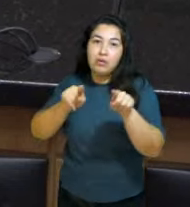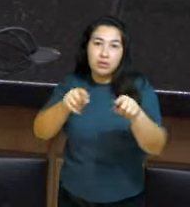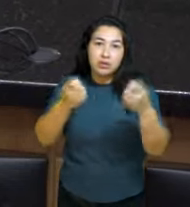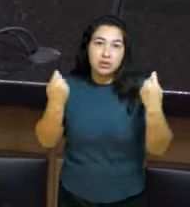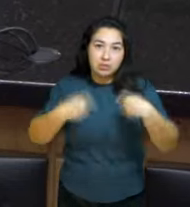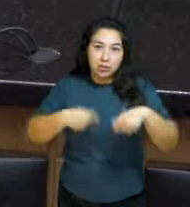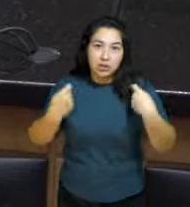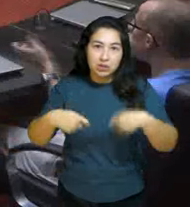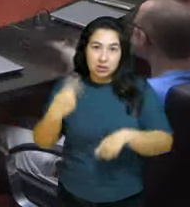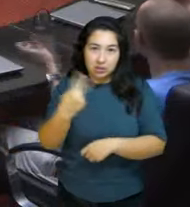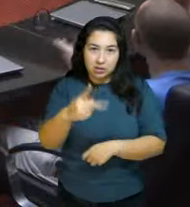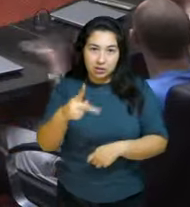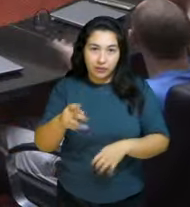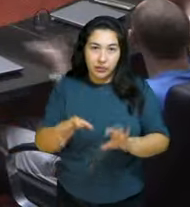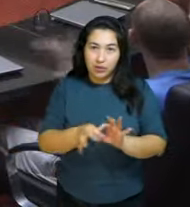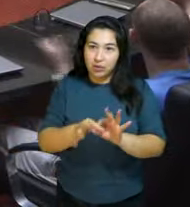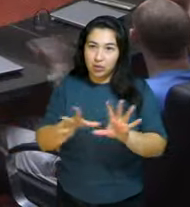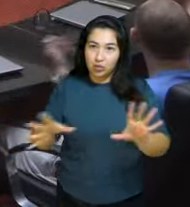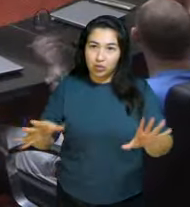Obrigado.